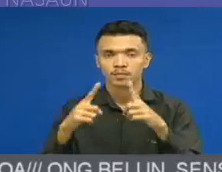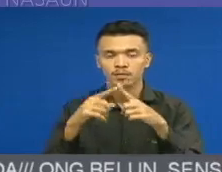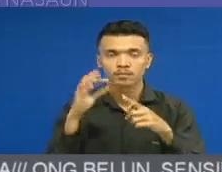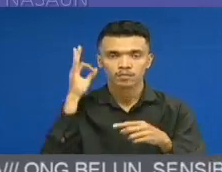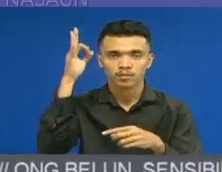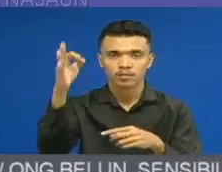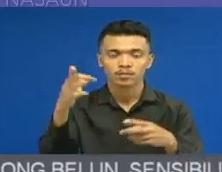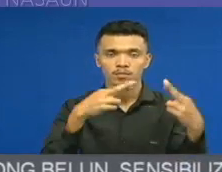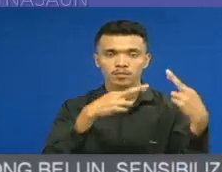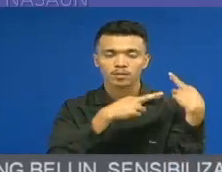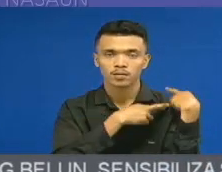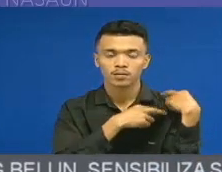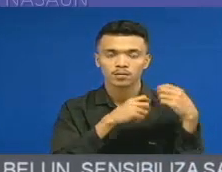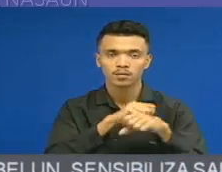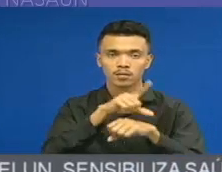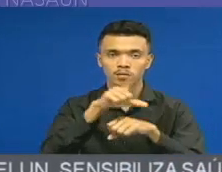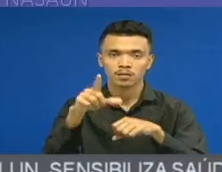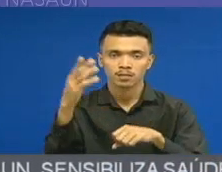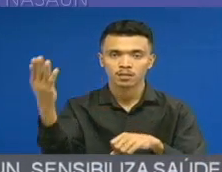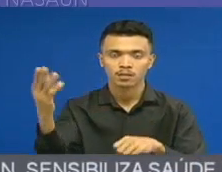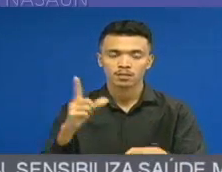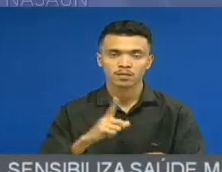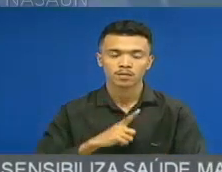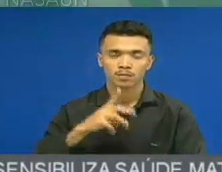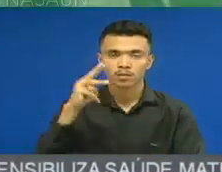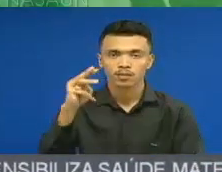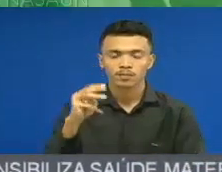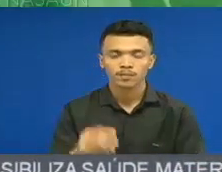futuro poder local e Autem.